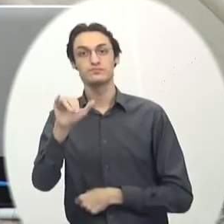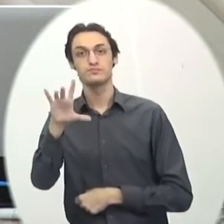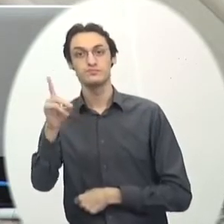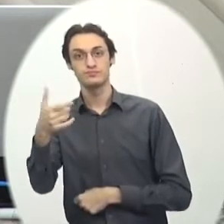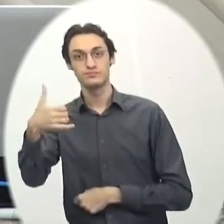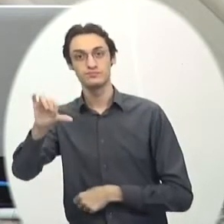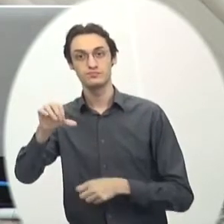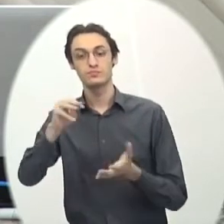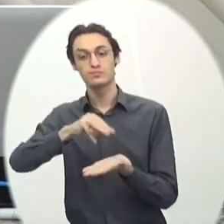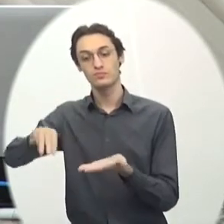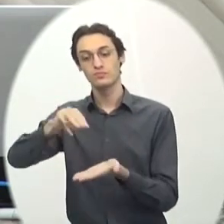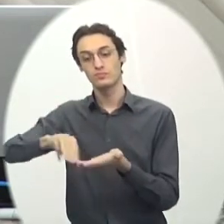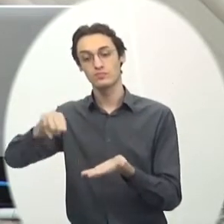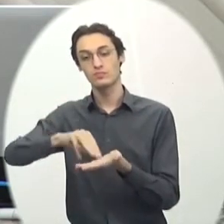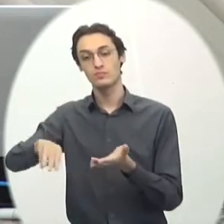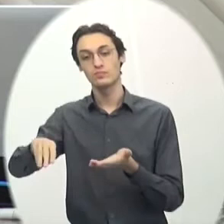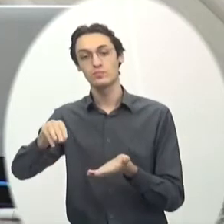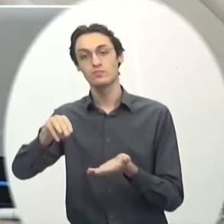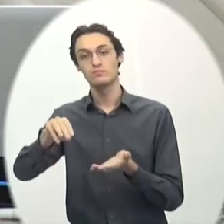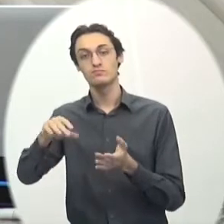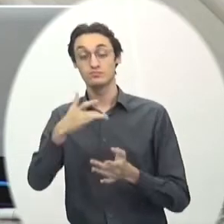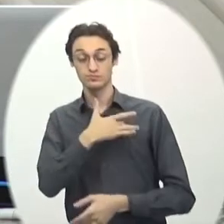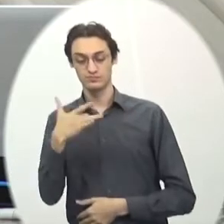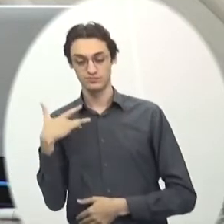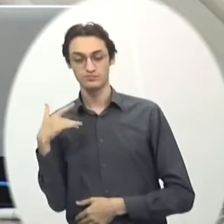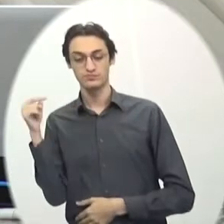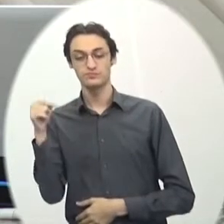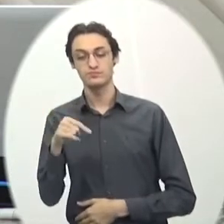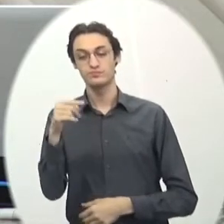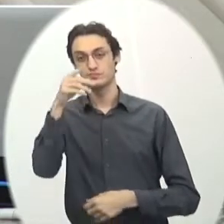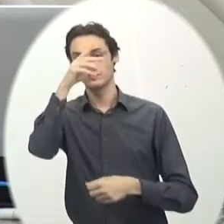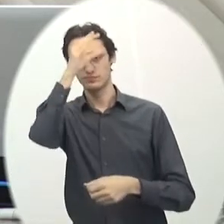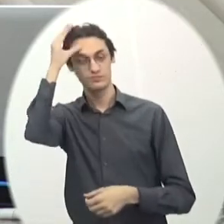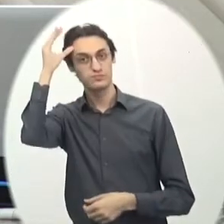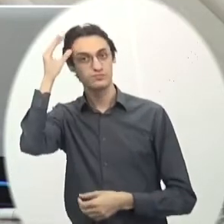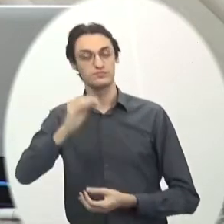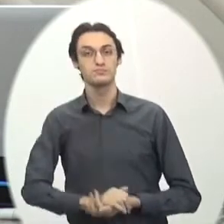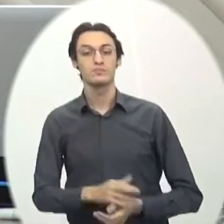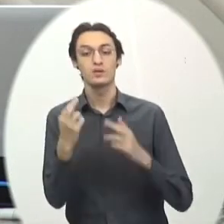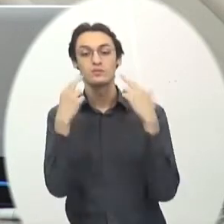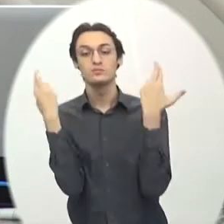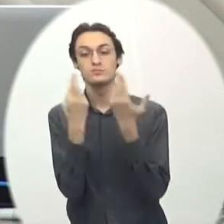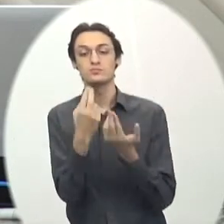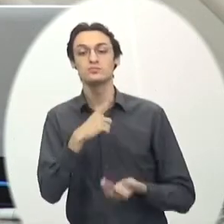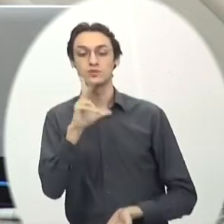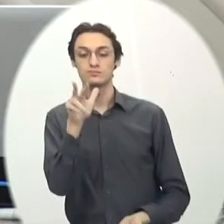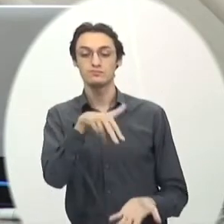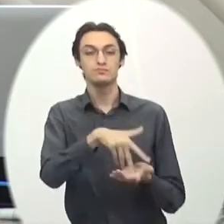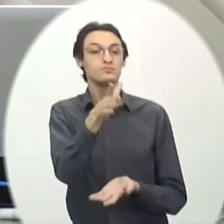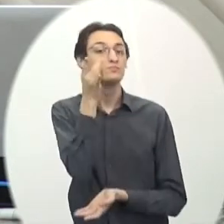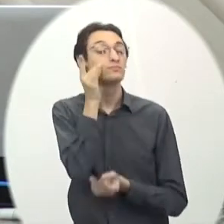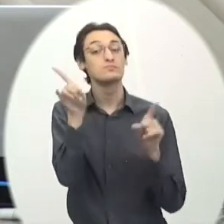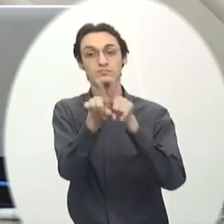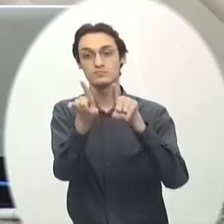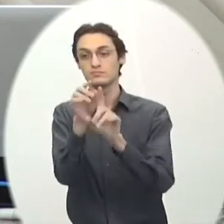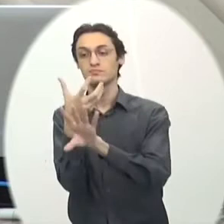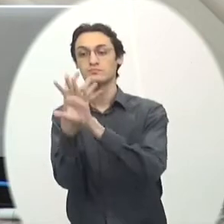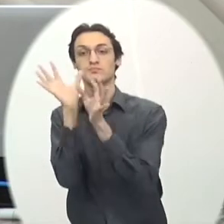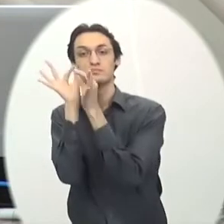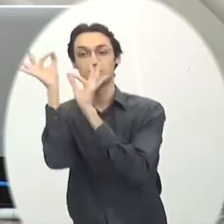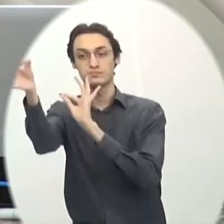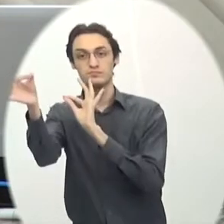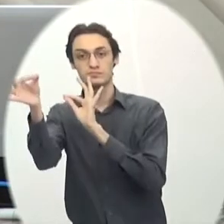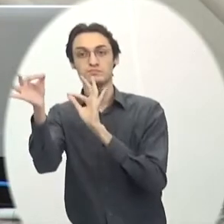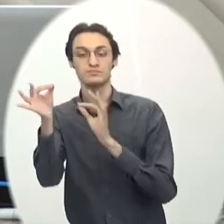pela Secretaria Municipal de Saúde. Esta reunião está sendo realizada de forma presencial e também no formato virtual,